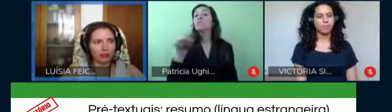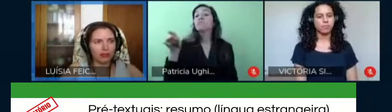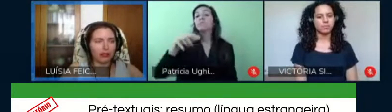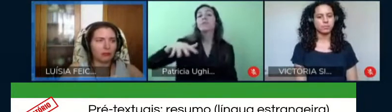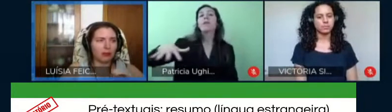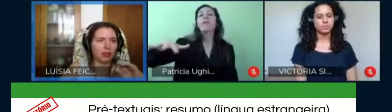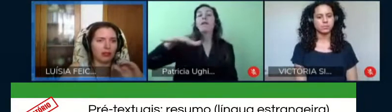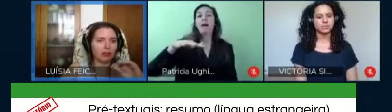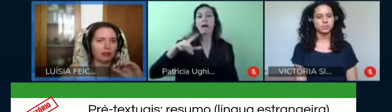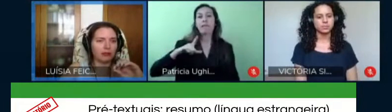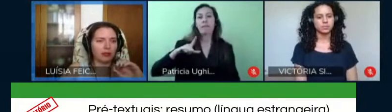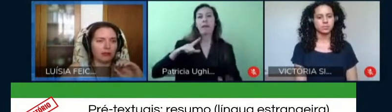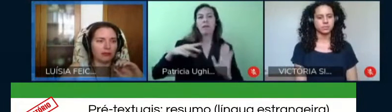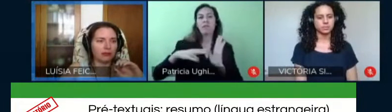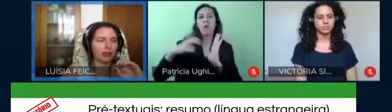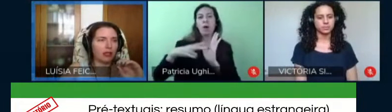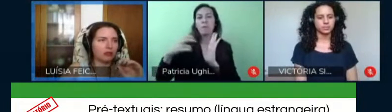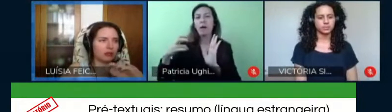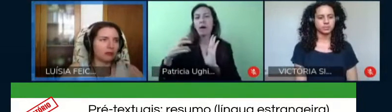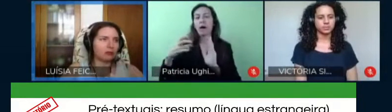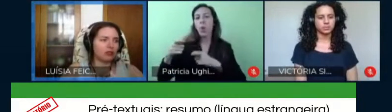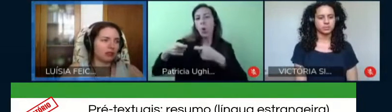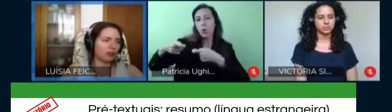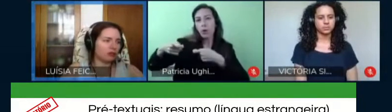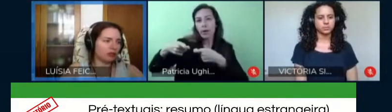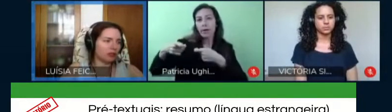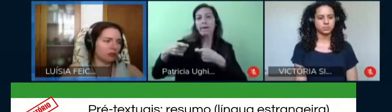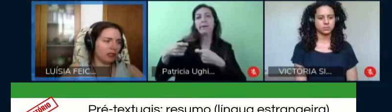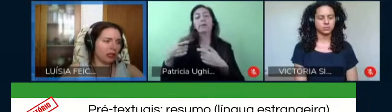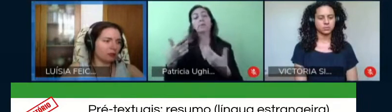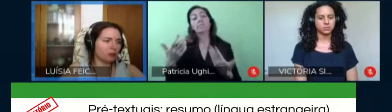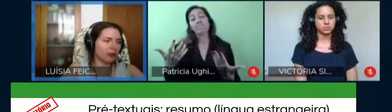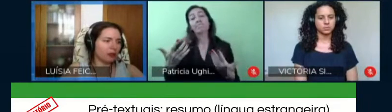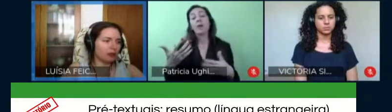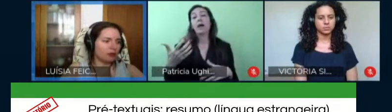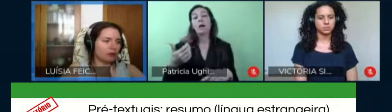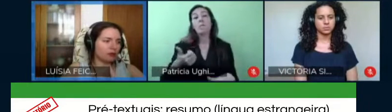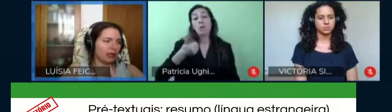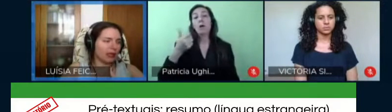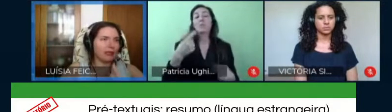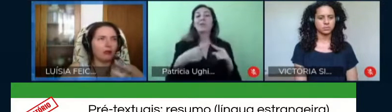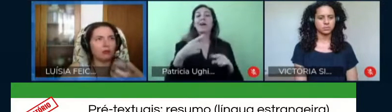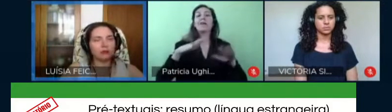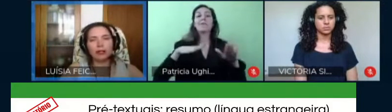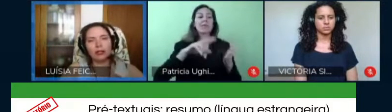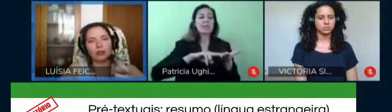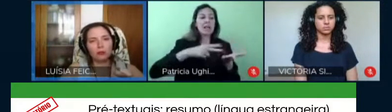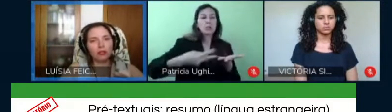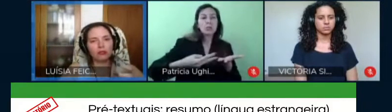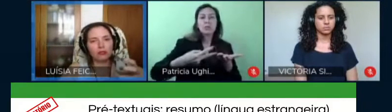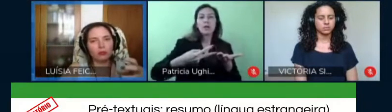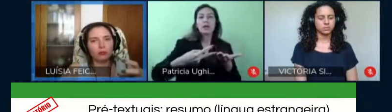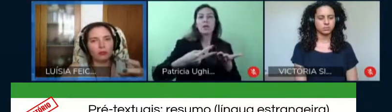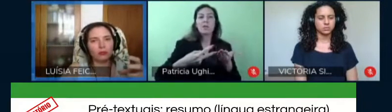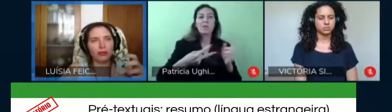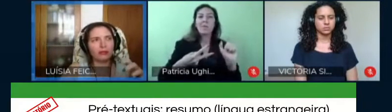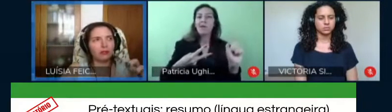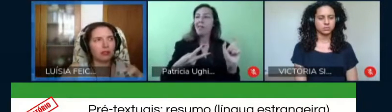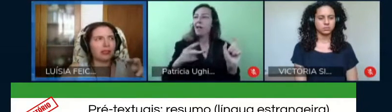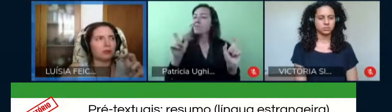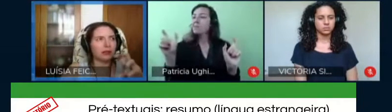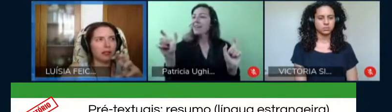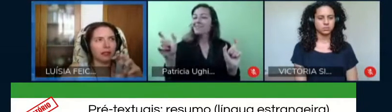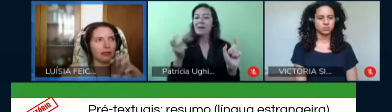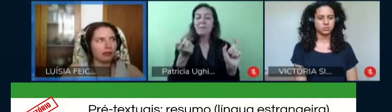para poder utilizar, porque às vezes tu simplesmente traduzir um termo não consegue encontrar realmente o